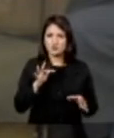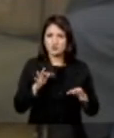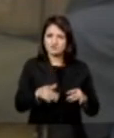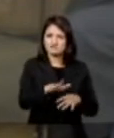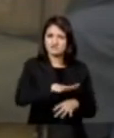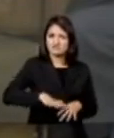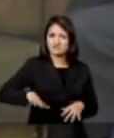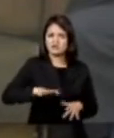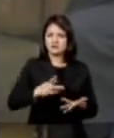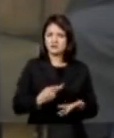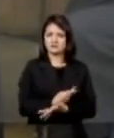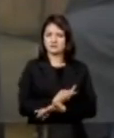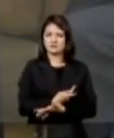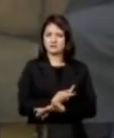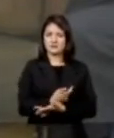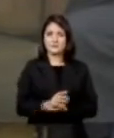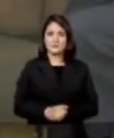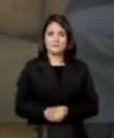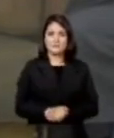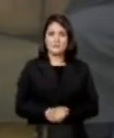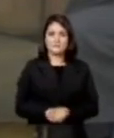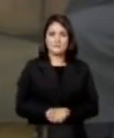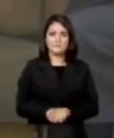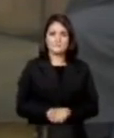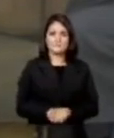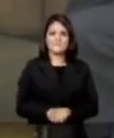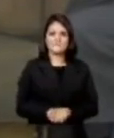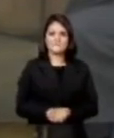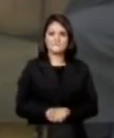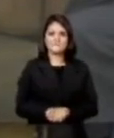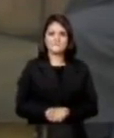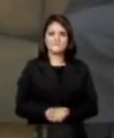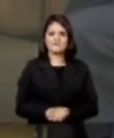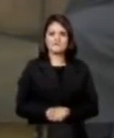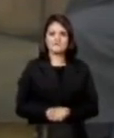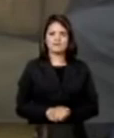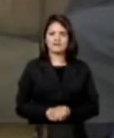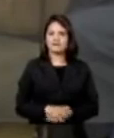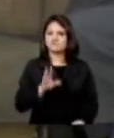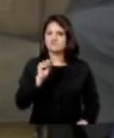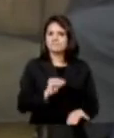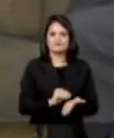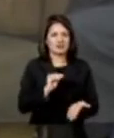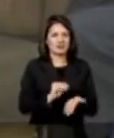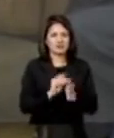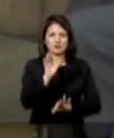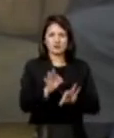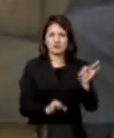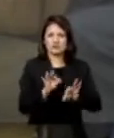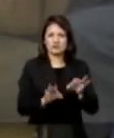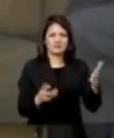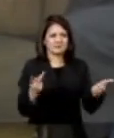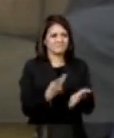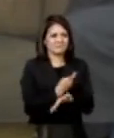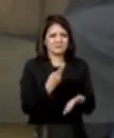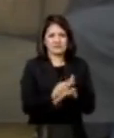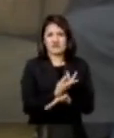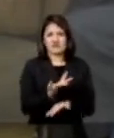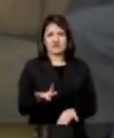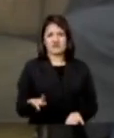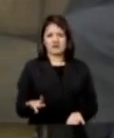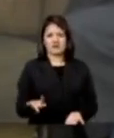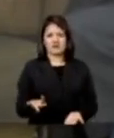eminente senhor ministro-presidente, diante desse cenário de injustiças patentes,